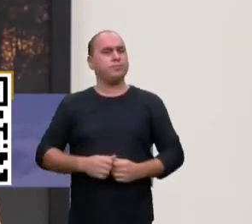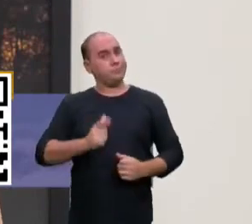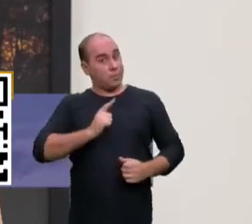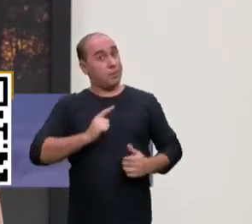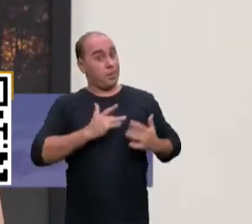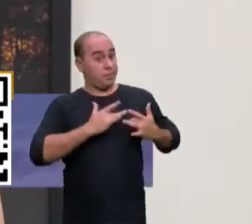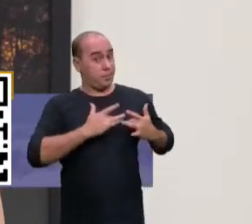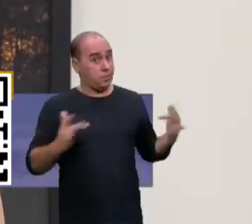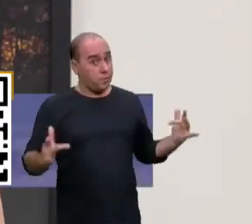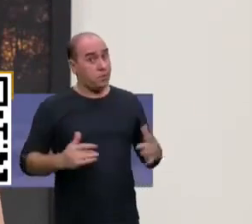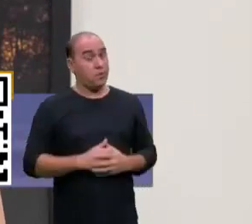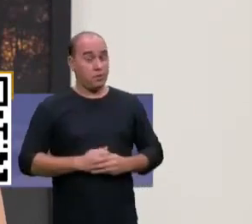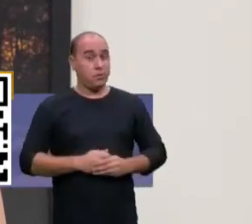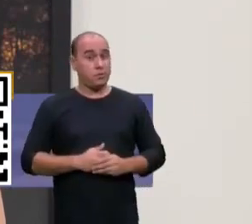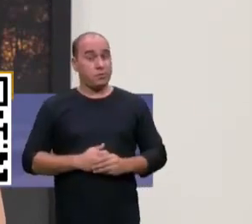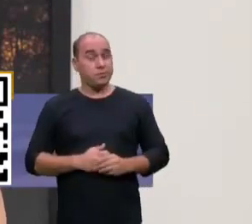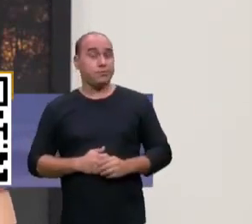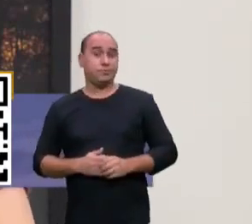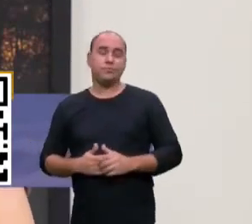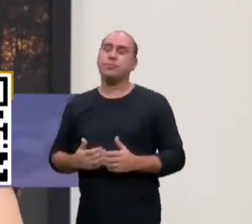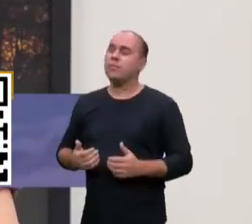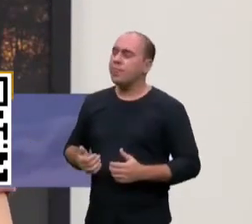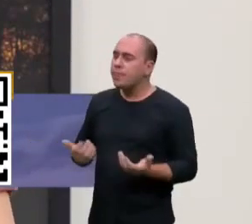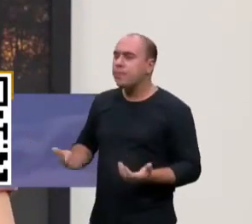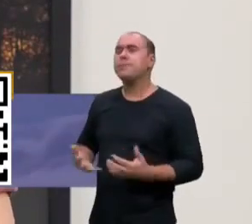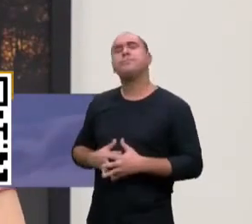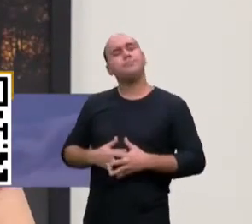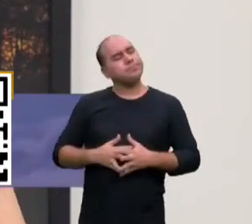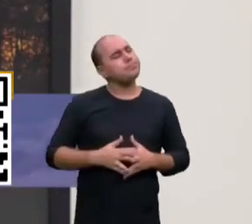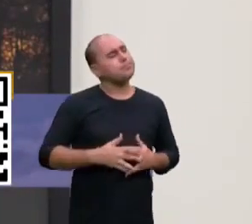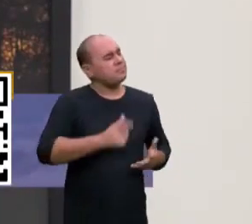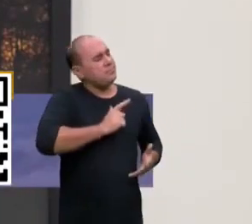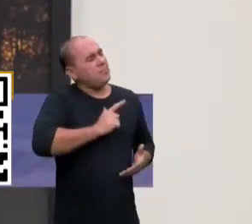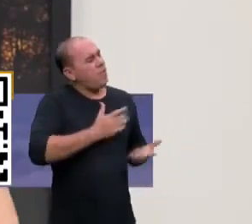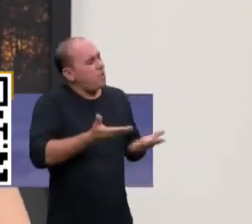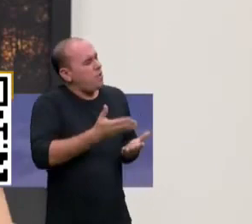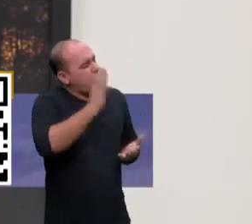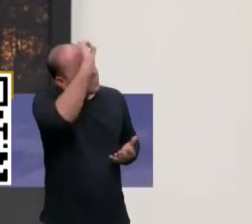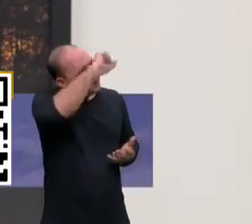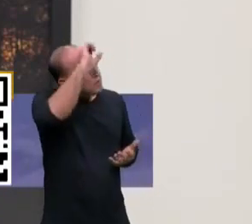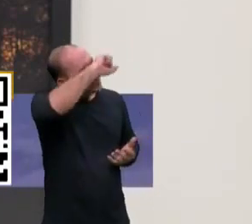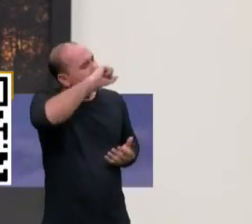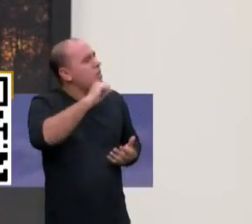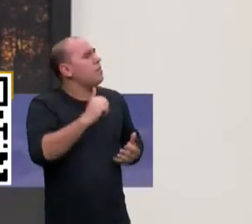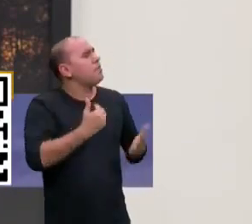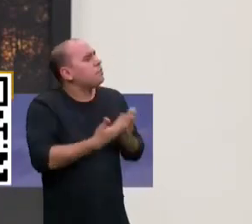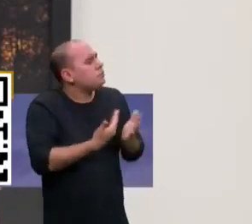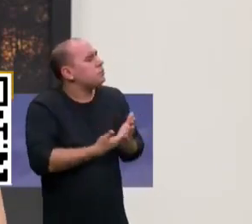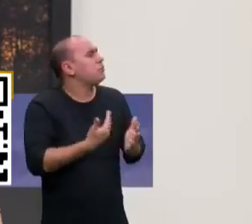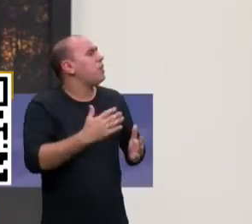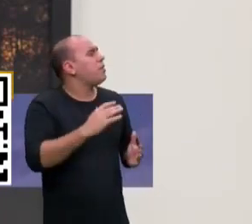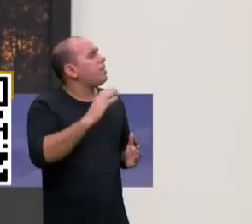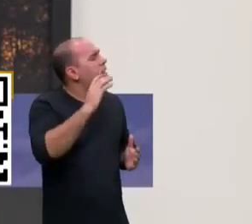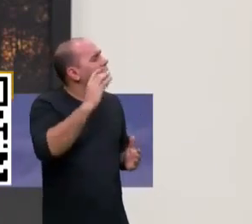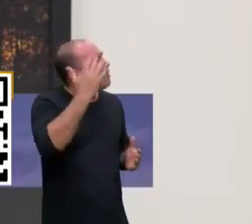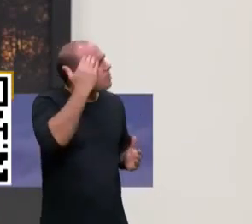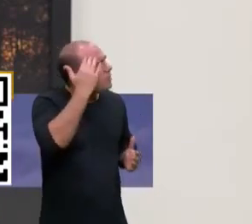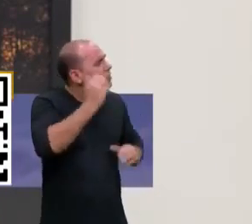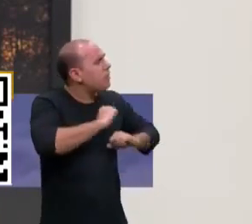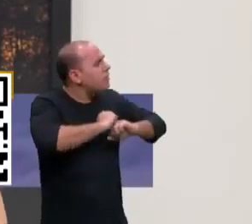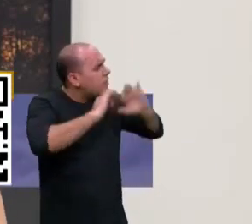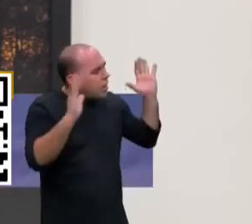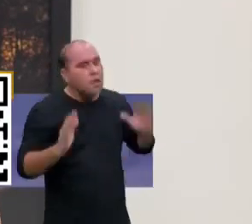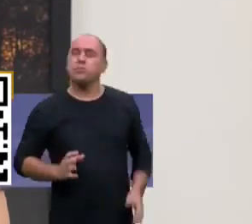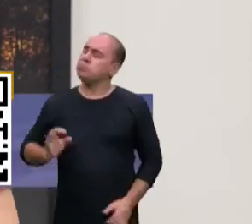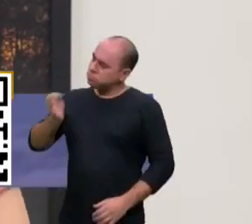Justiça mas misericórdia também né então hoje a gente tem nesse momento aqui pra gente aprender e pra gente poder se entregar por inteiro esse